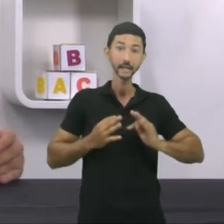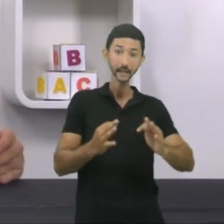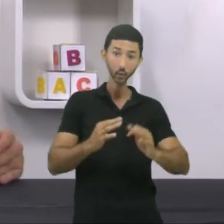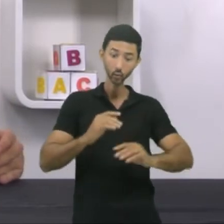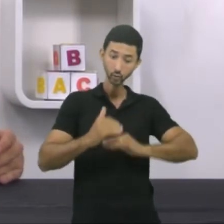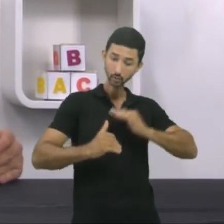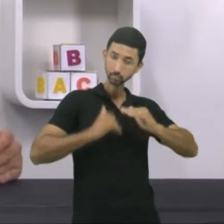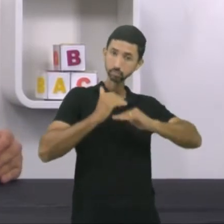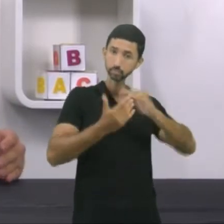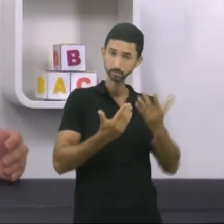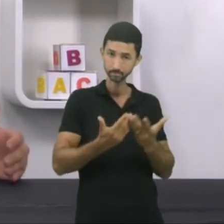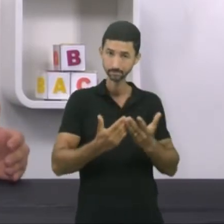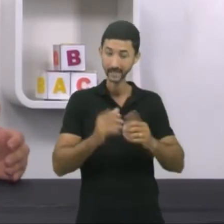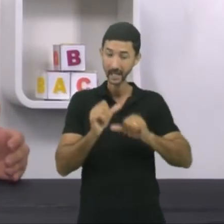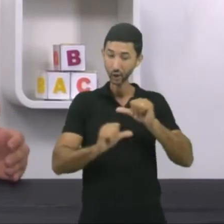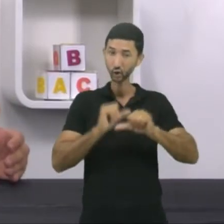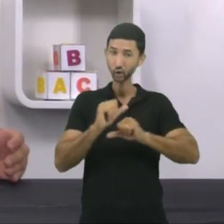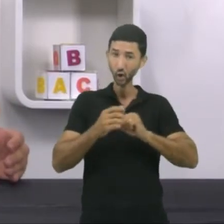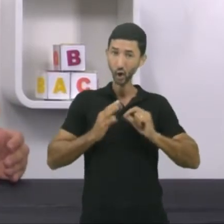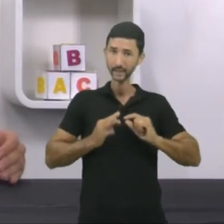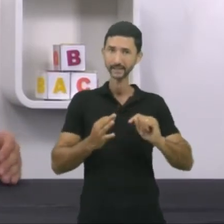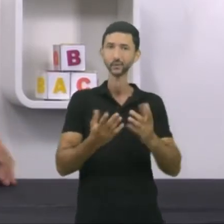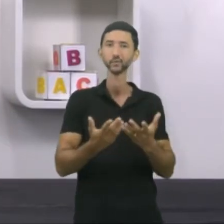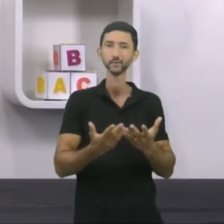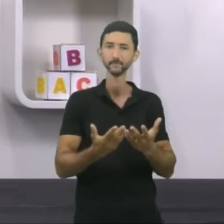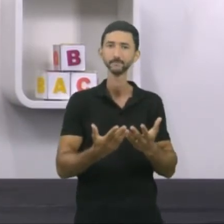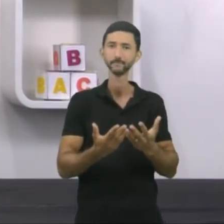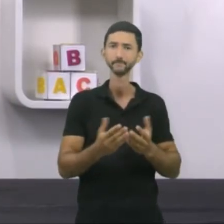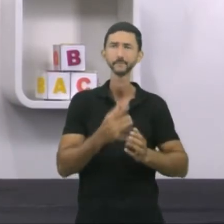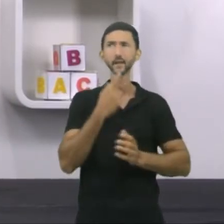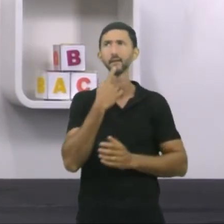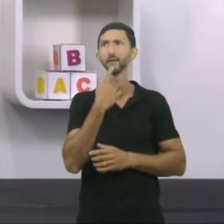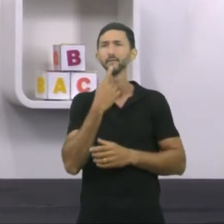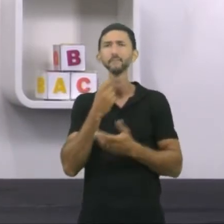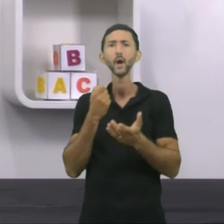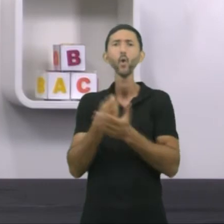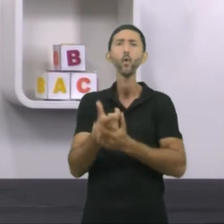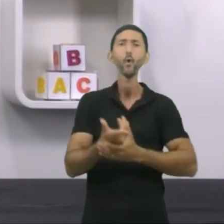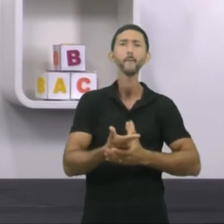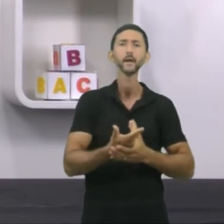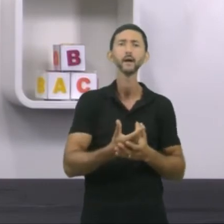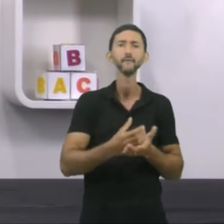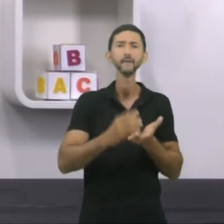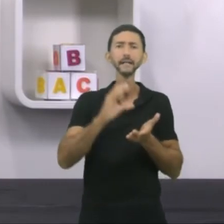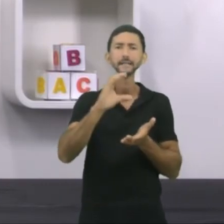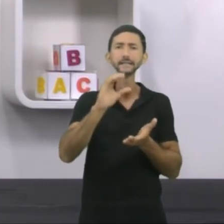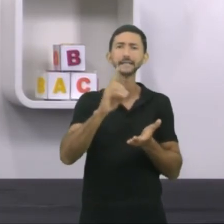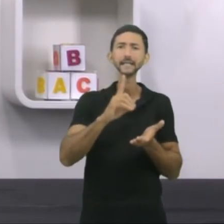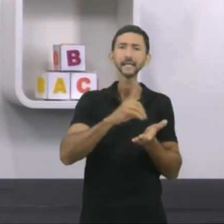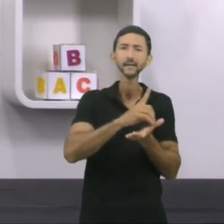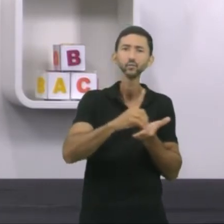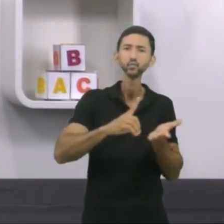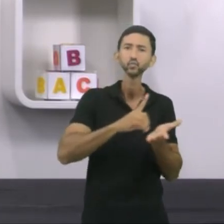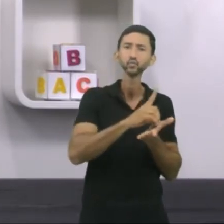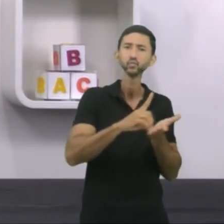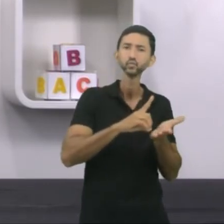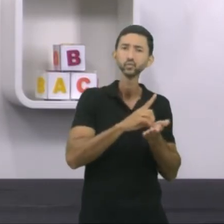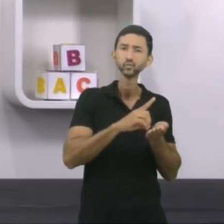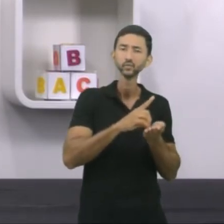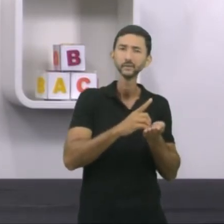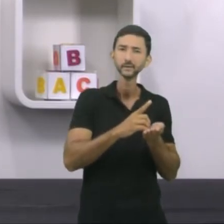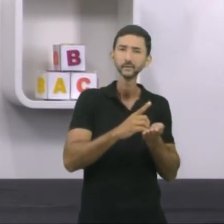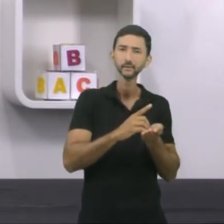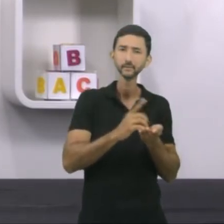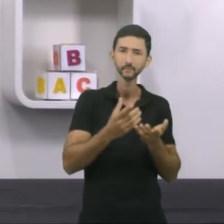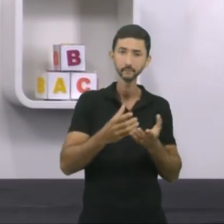tecnologia disruptiva. Nós comprávamos antes CDs para ouvirmos nas nossas casas. Antes